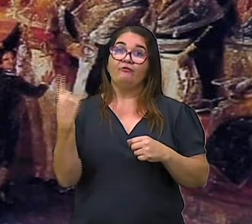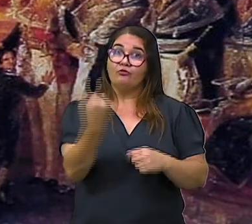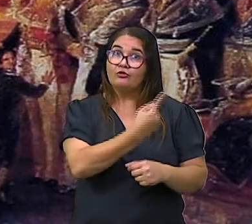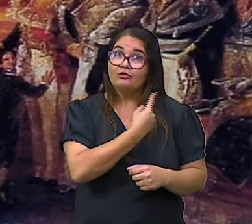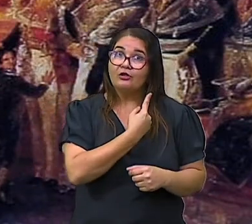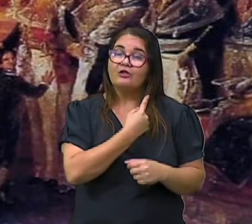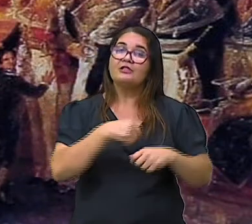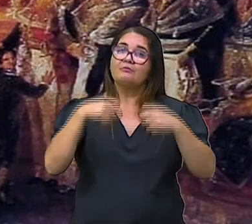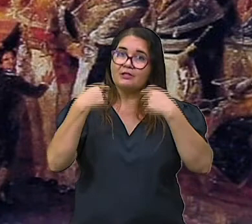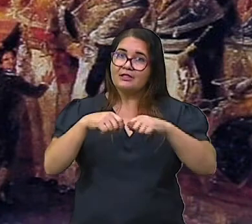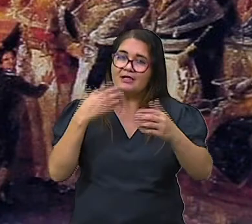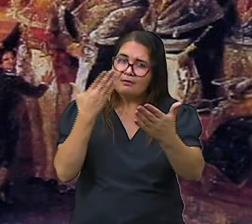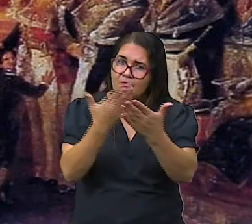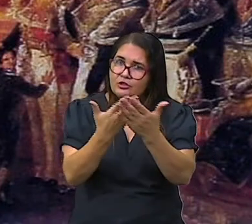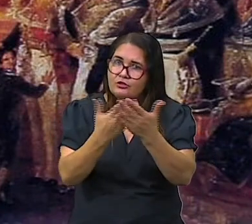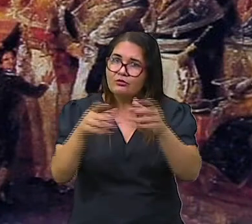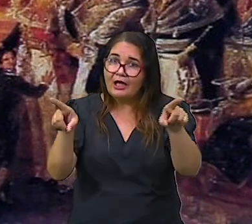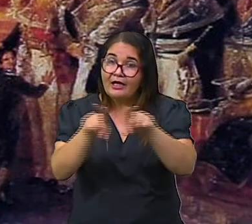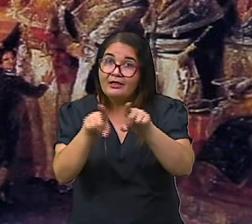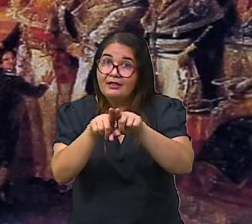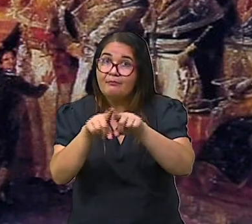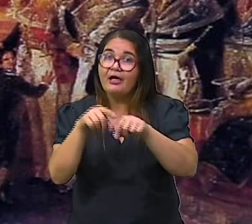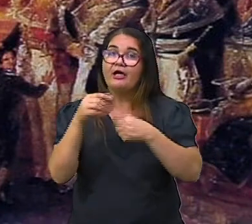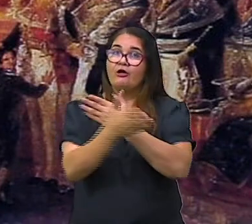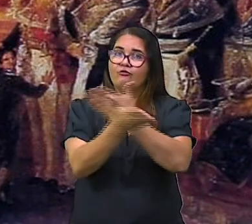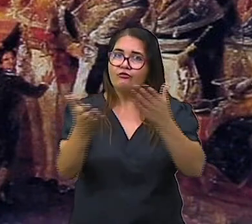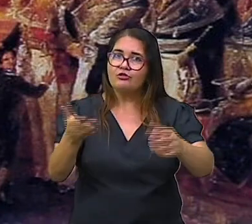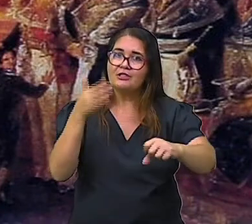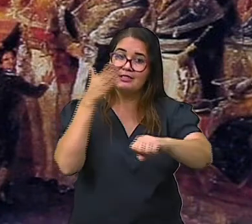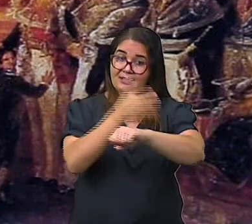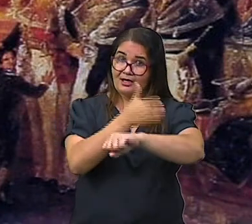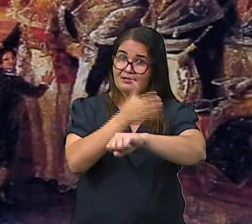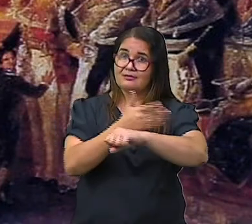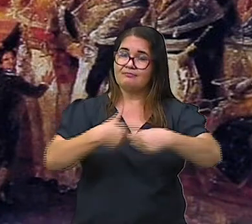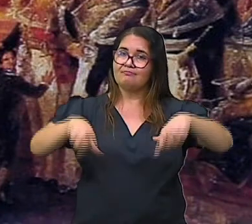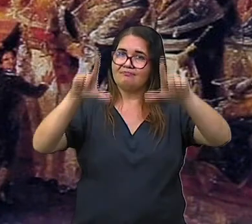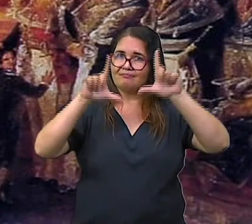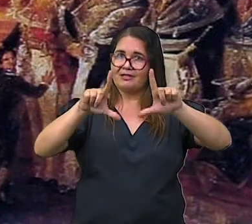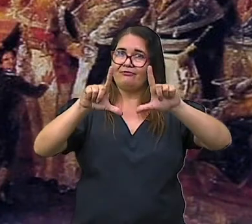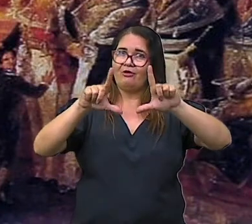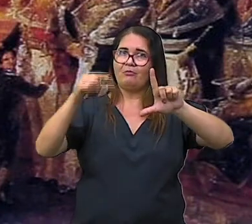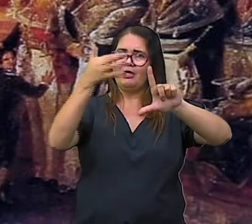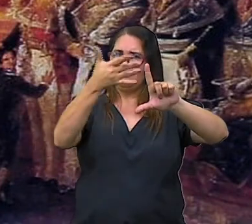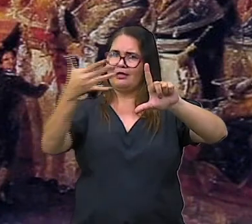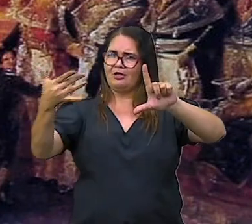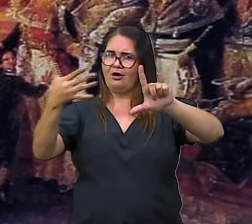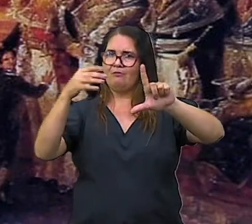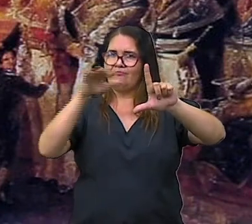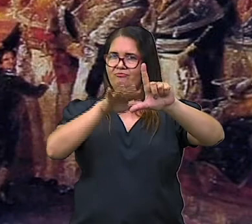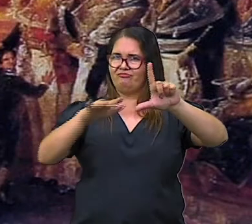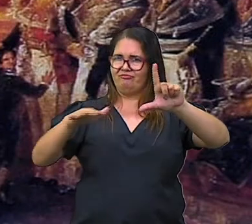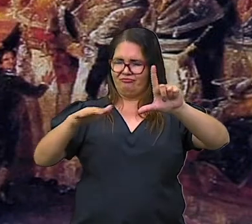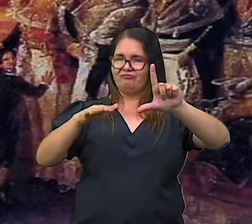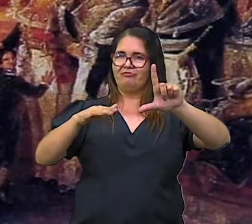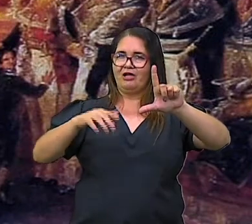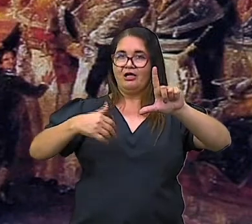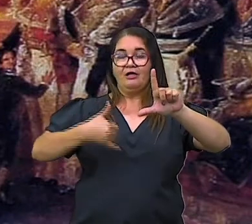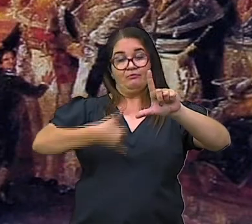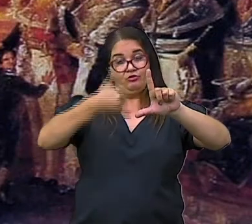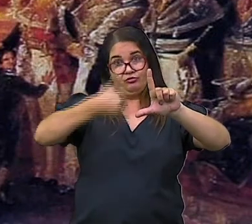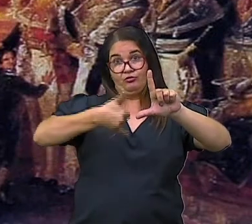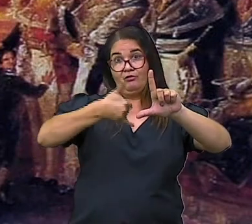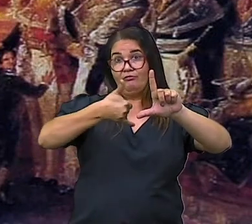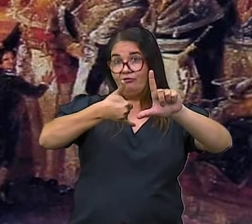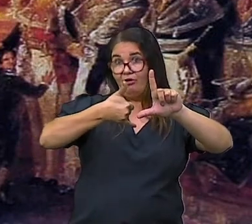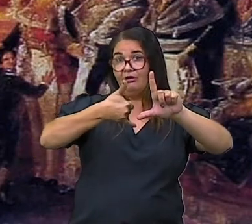nossas atividades na plataforma SMED TV, aponte a câmera do seu celular na imagem aqui do QR Code que aparece no canto da